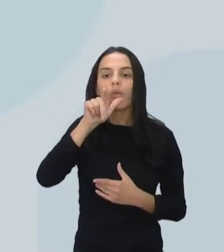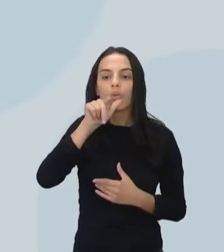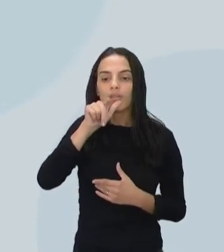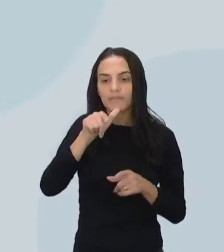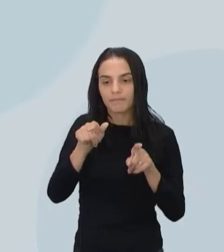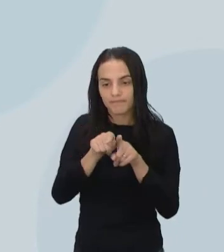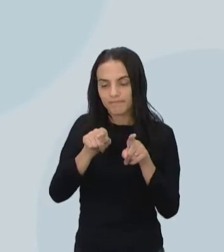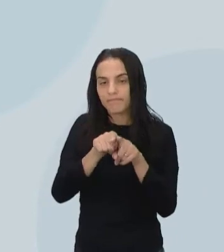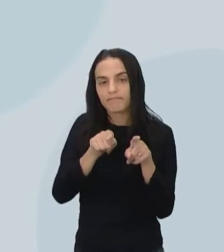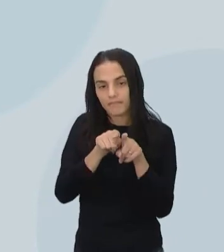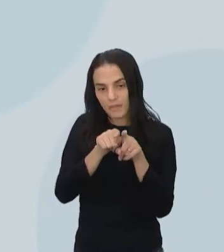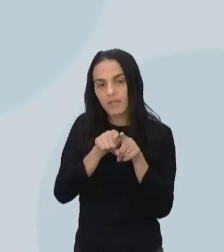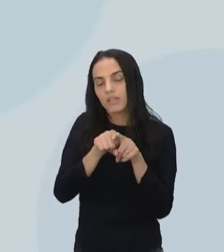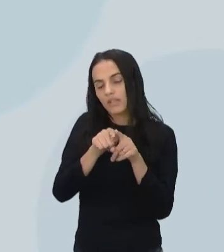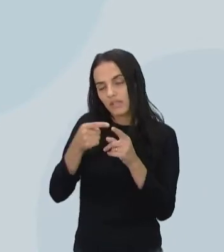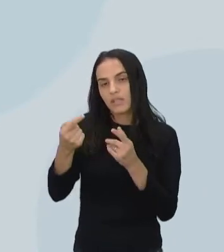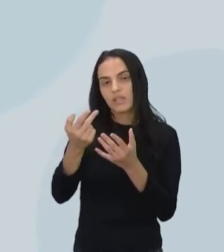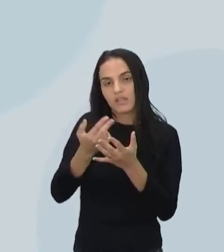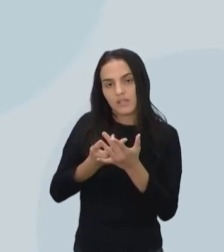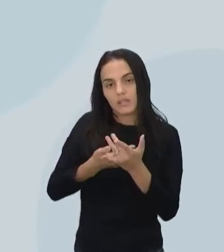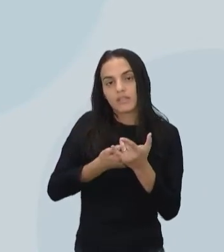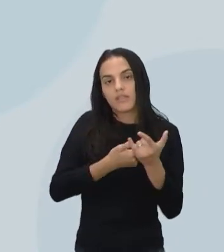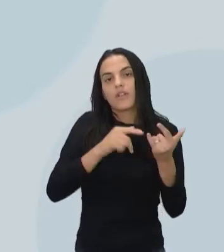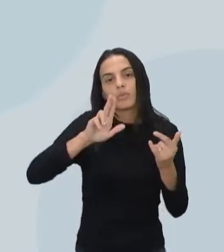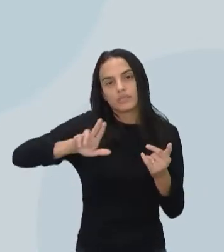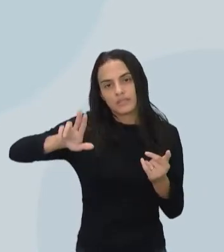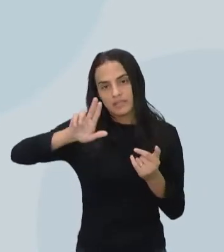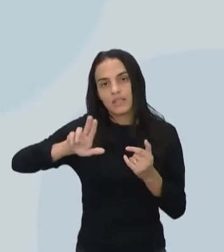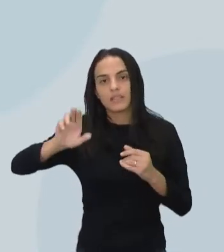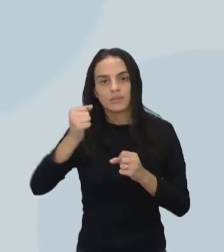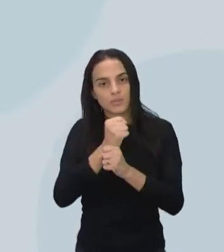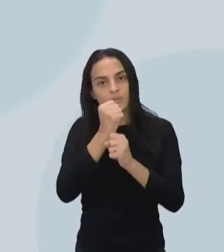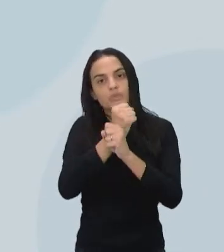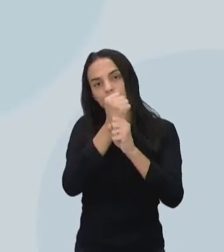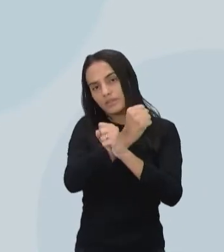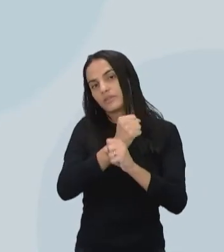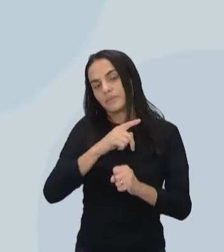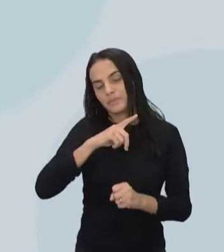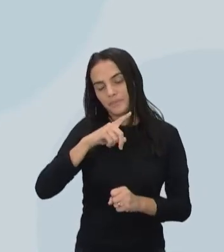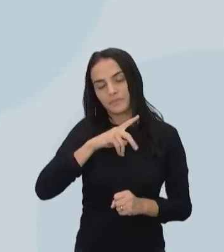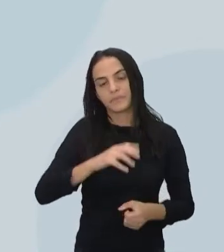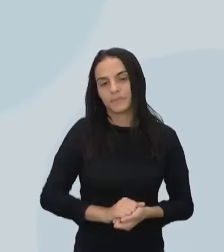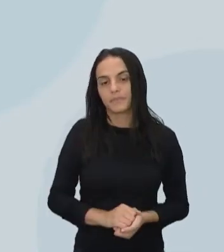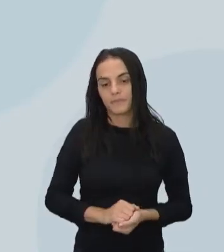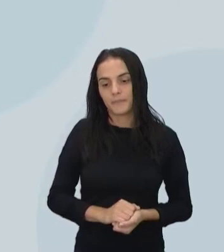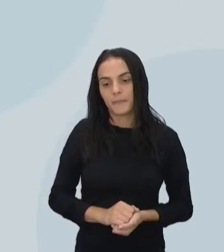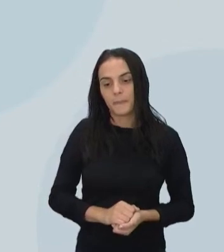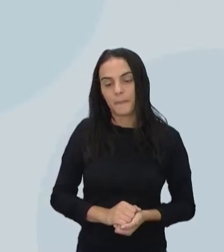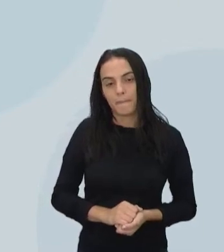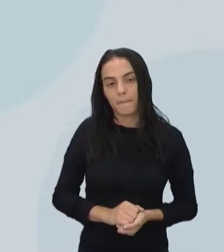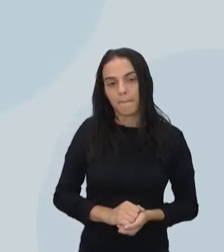é um recurso que é muito utilizado em construções. É mais uma questão que deve ser muito